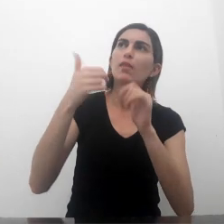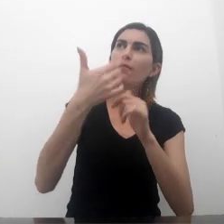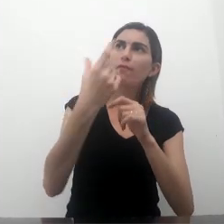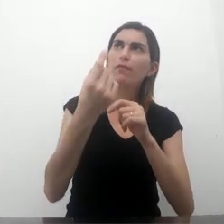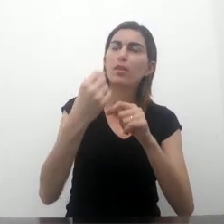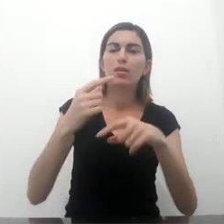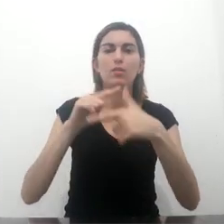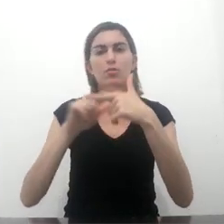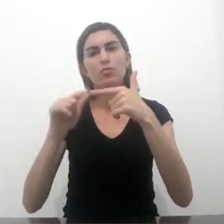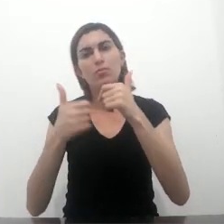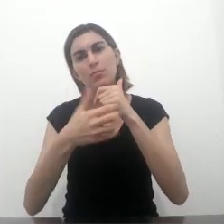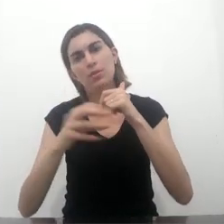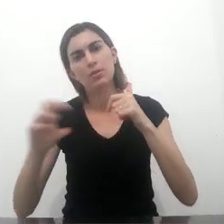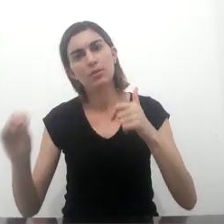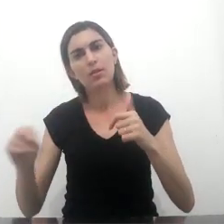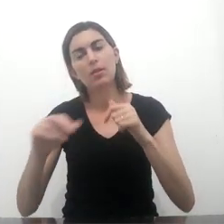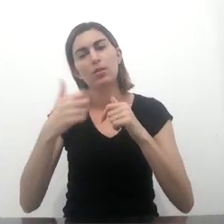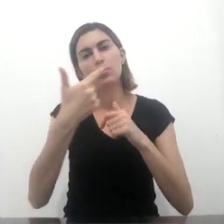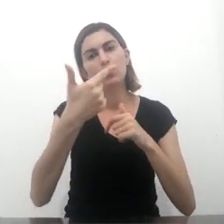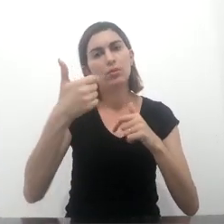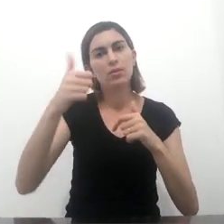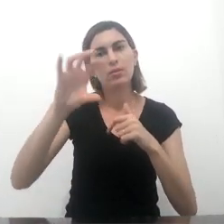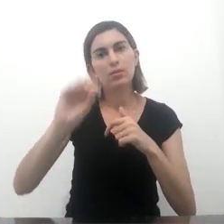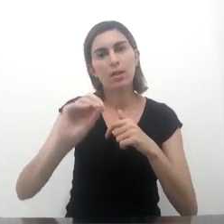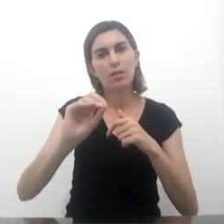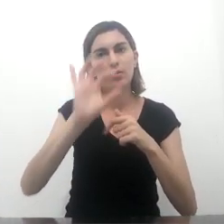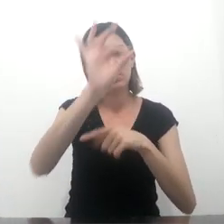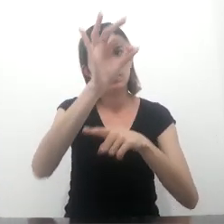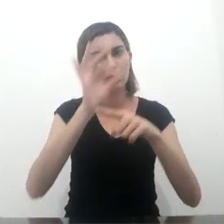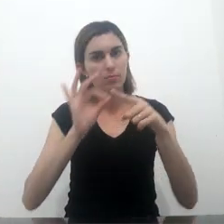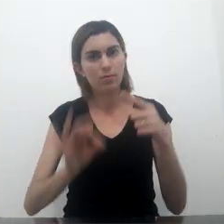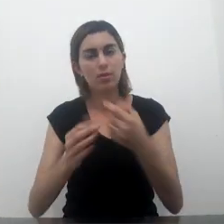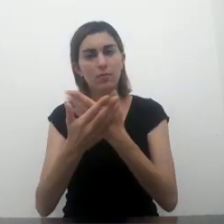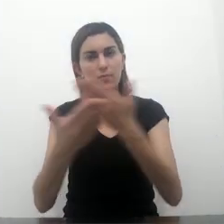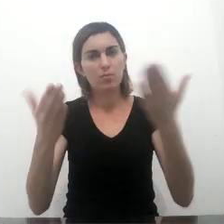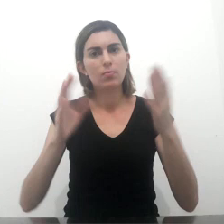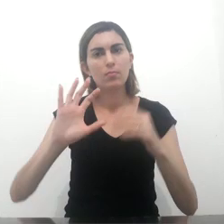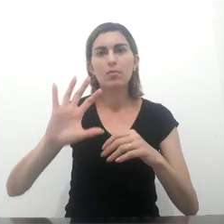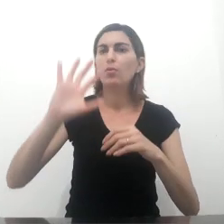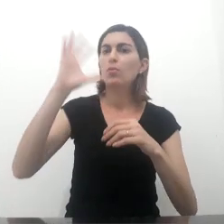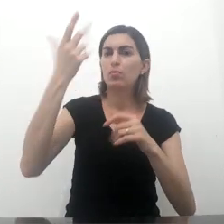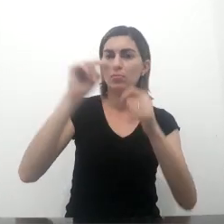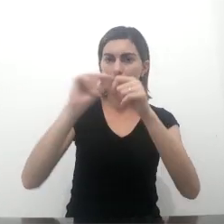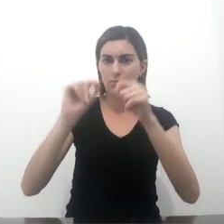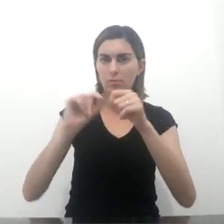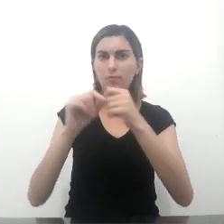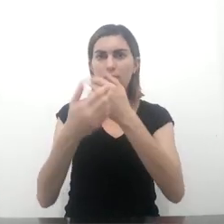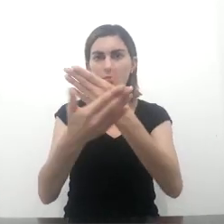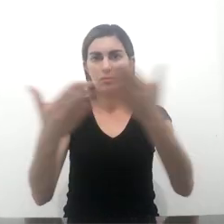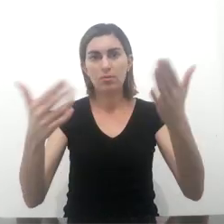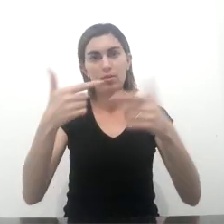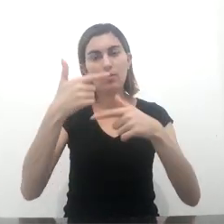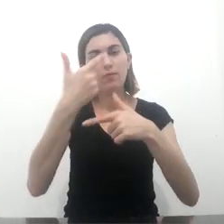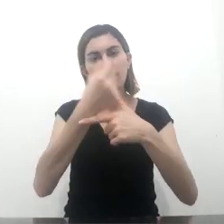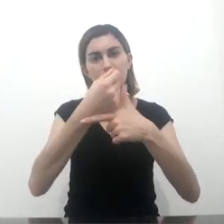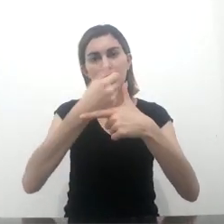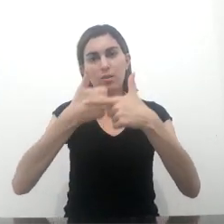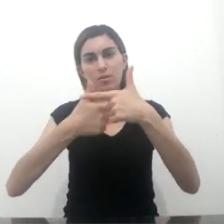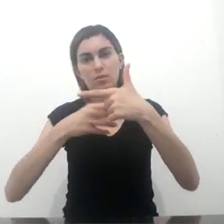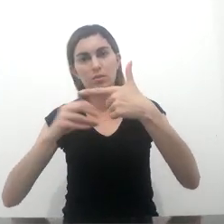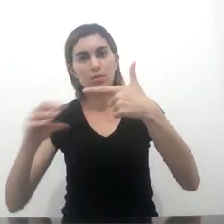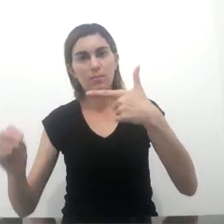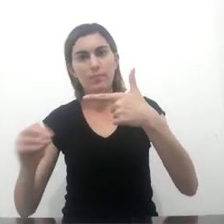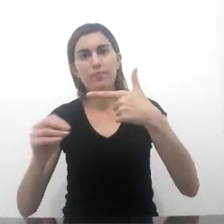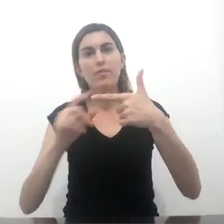sobre 100 vezes 210. Todas as vezes, porcentagem, você pode fazer desse formato. 20 sobre